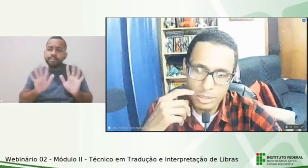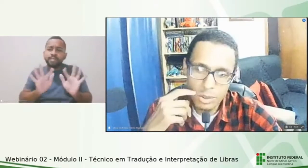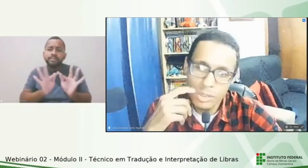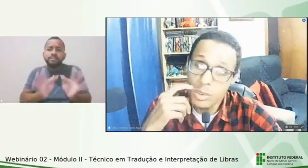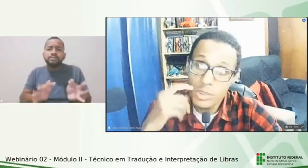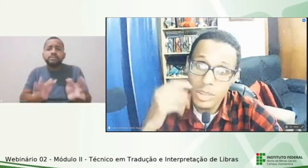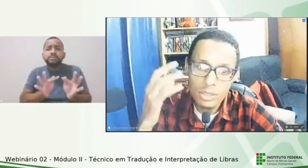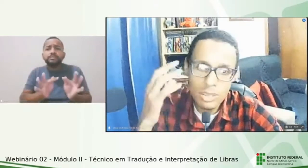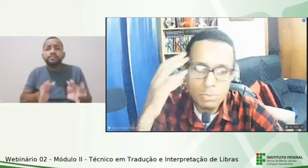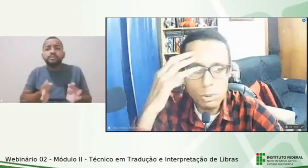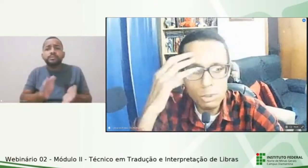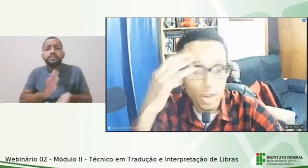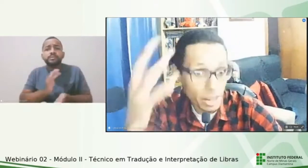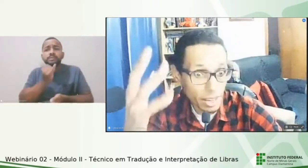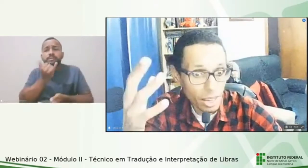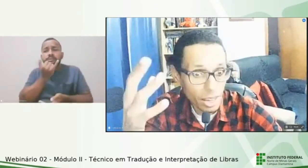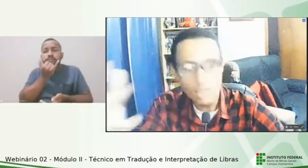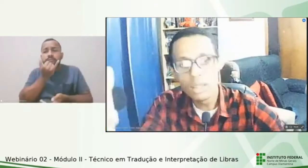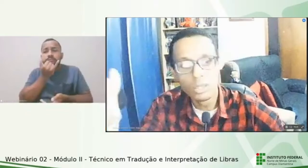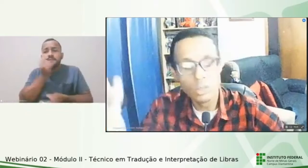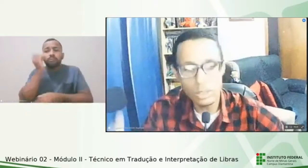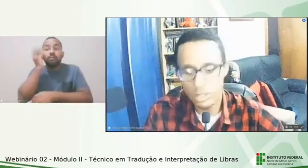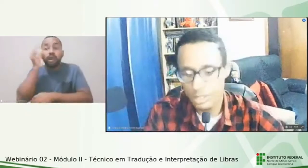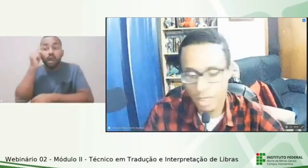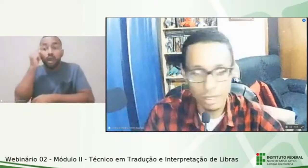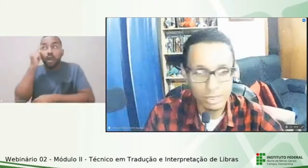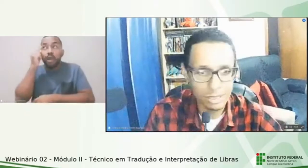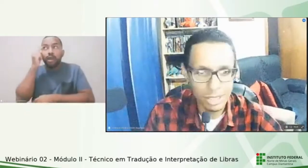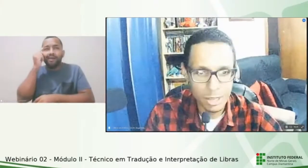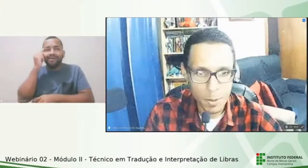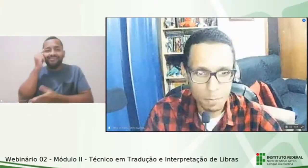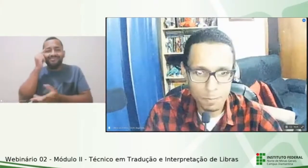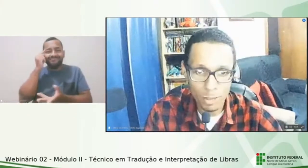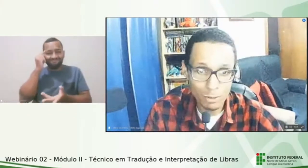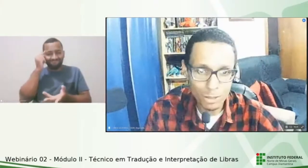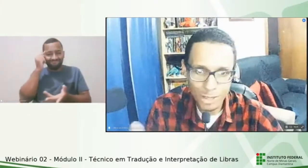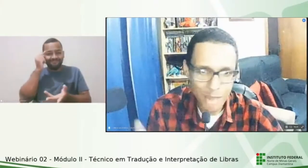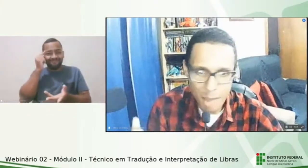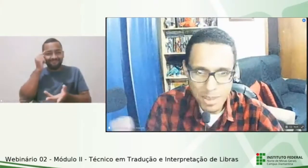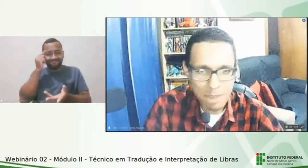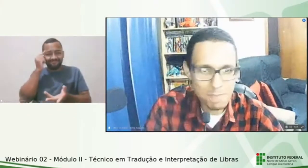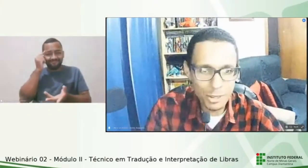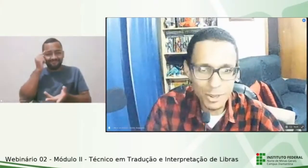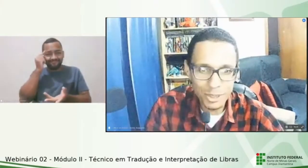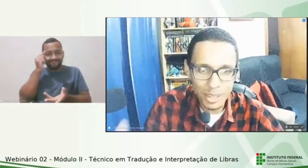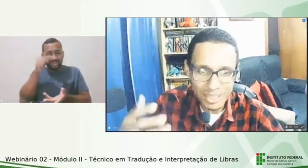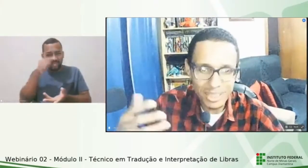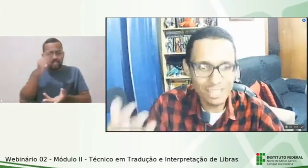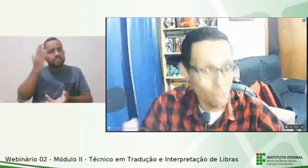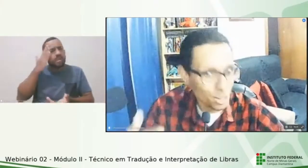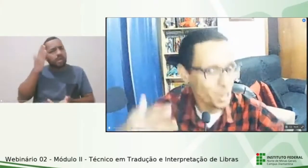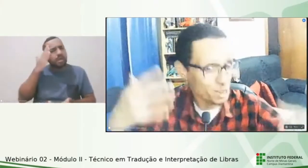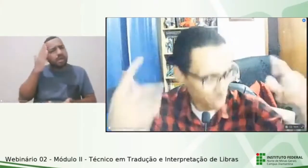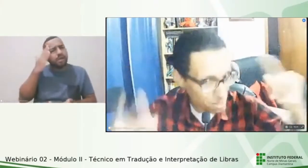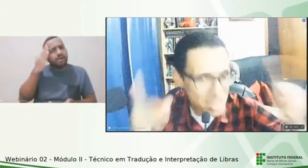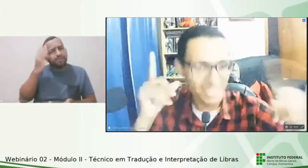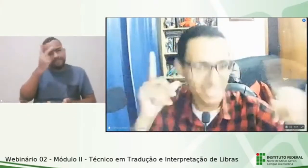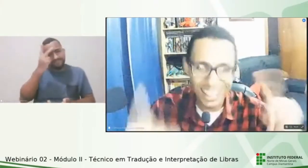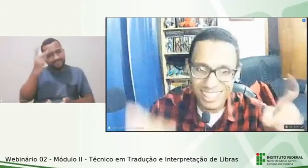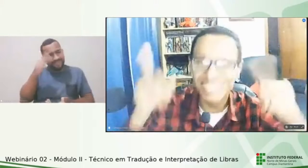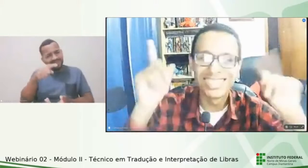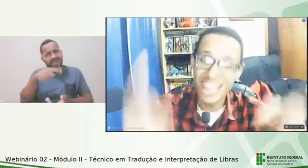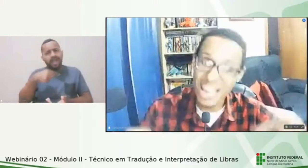assim, nossa, eu esqueci, puxa, era aquele, nossa. Você sabe que a pessoa está tentando, assim, nossa, olha, eu sabia,